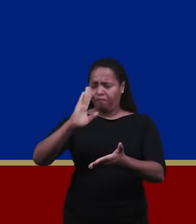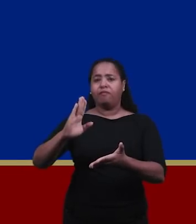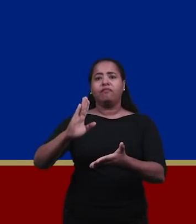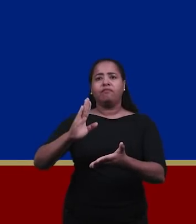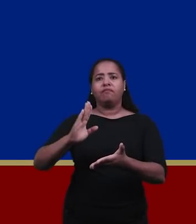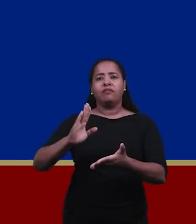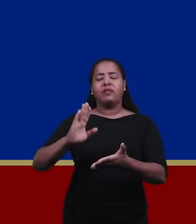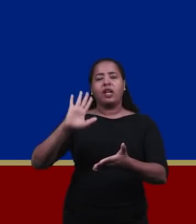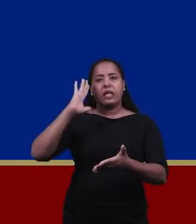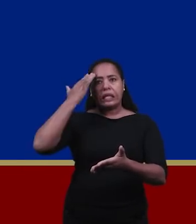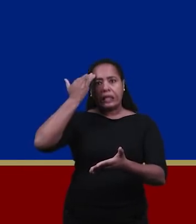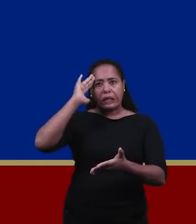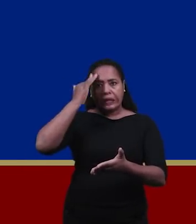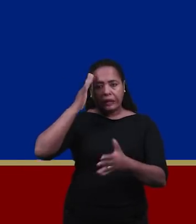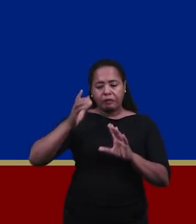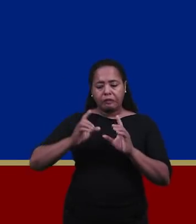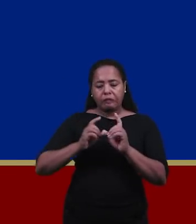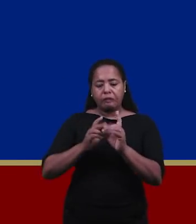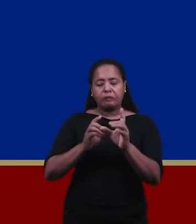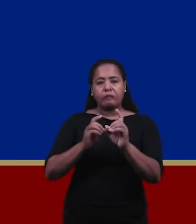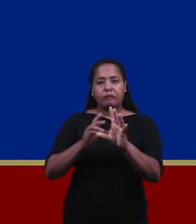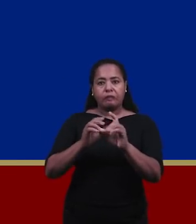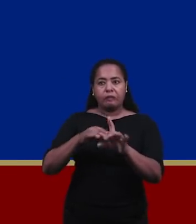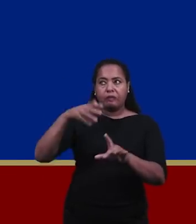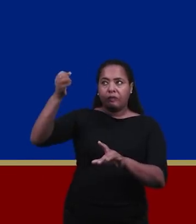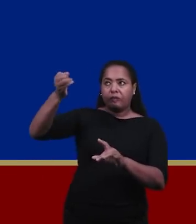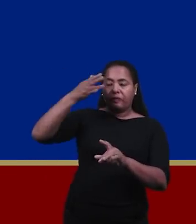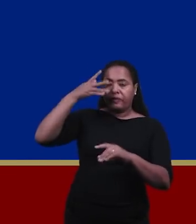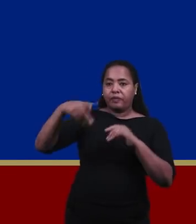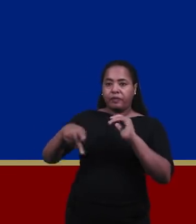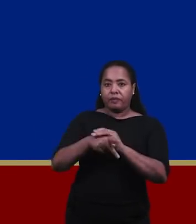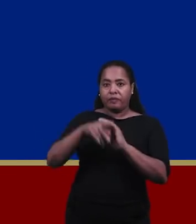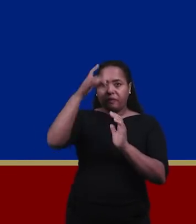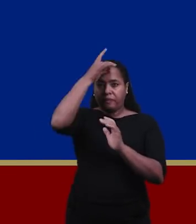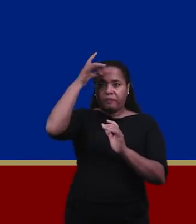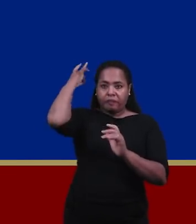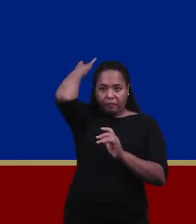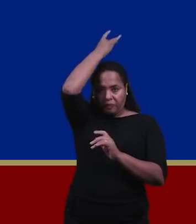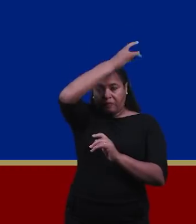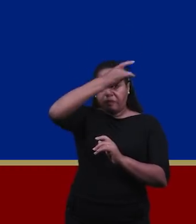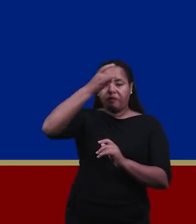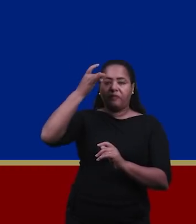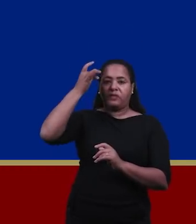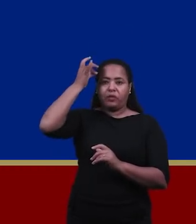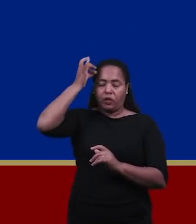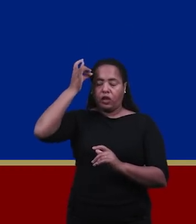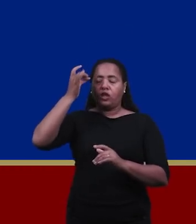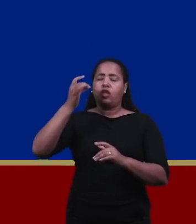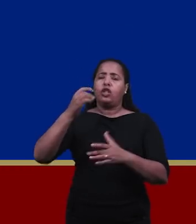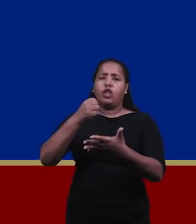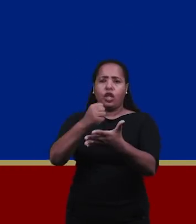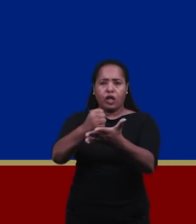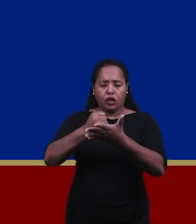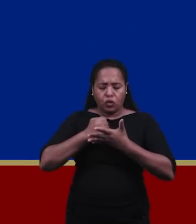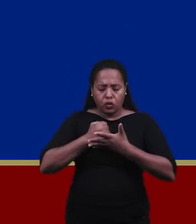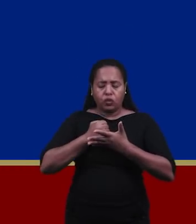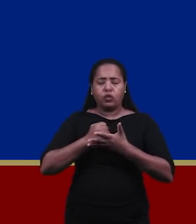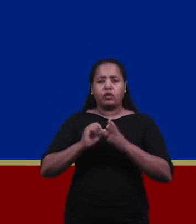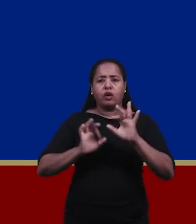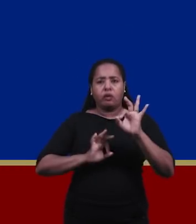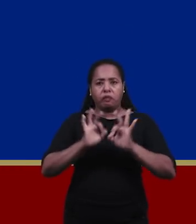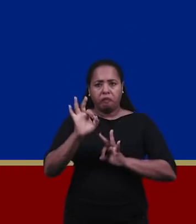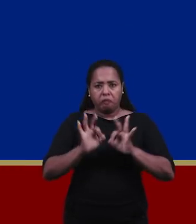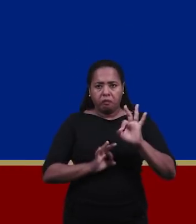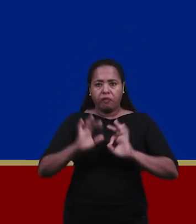da doutrina revelada do Espírito Santo e contribui muitíssimo no preparo